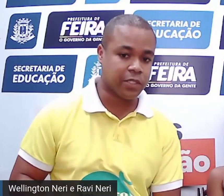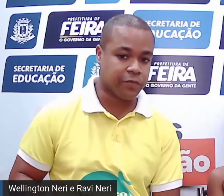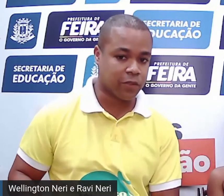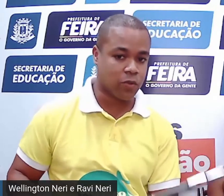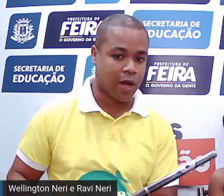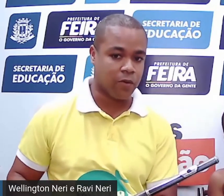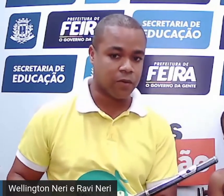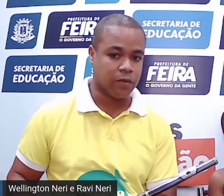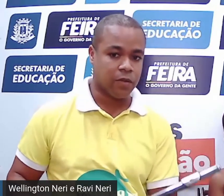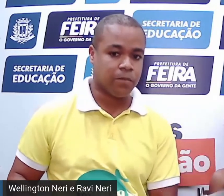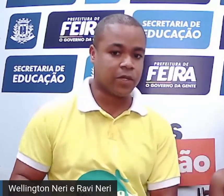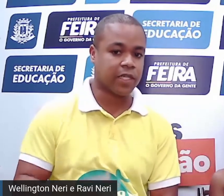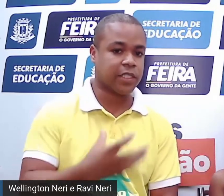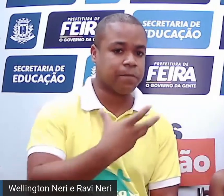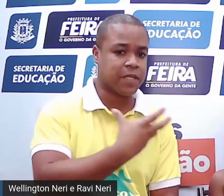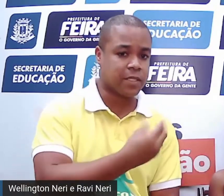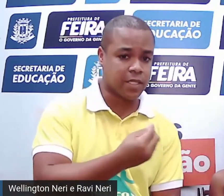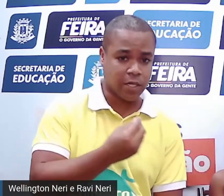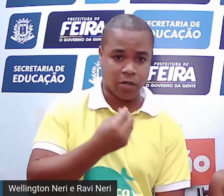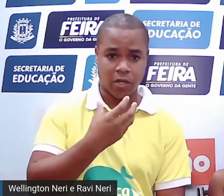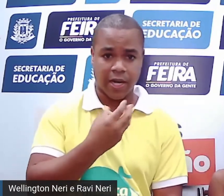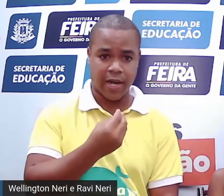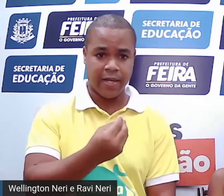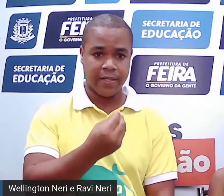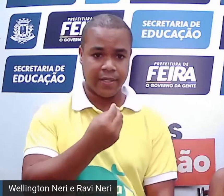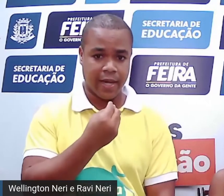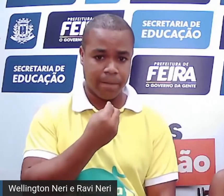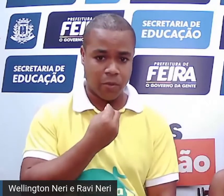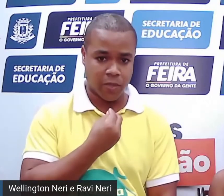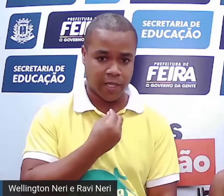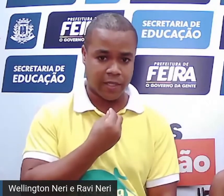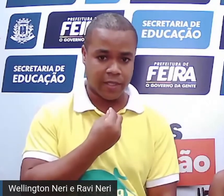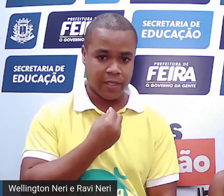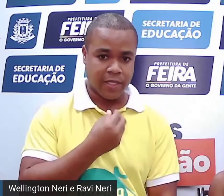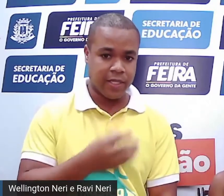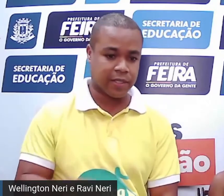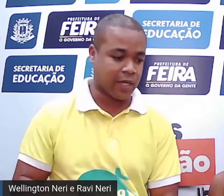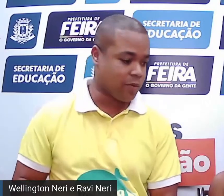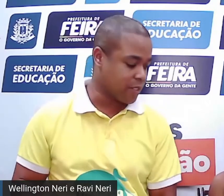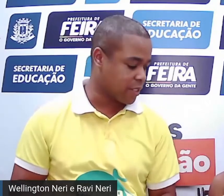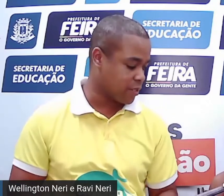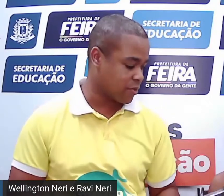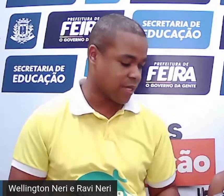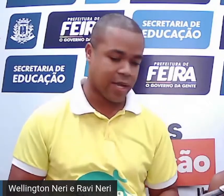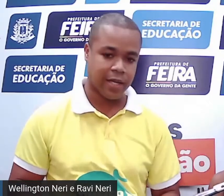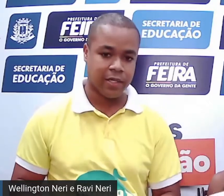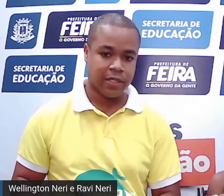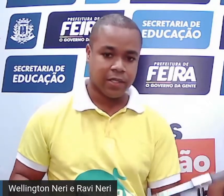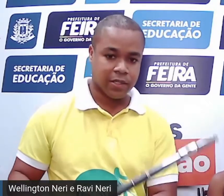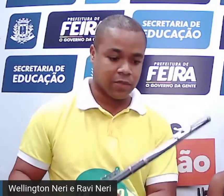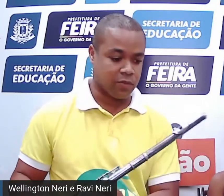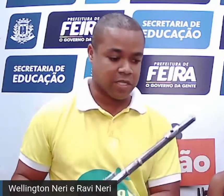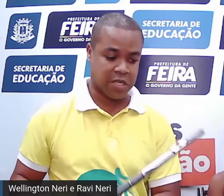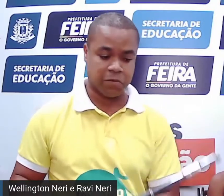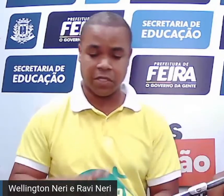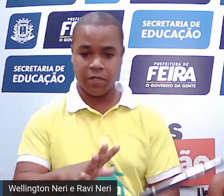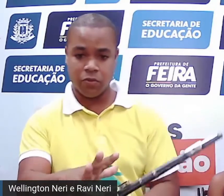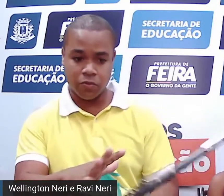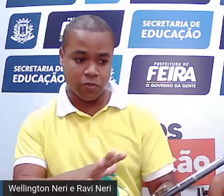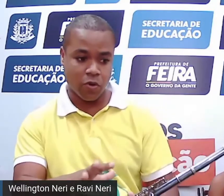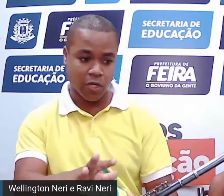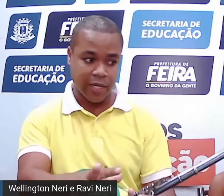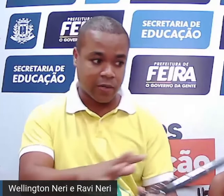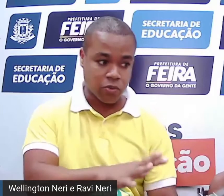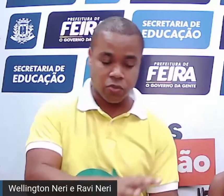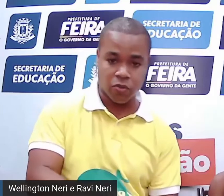é um instrumento individual, porque a gente precisa colocar na boca. Então, antes de usar um exemplo, se